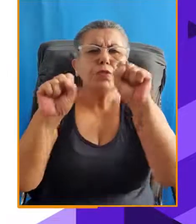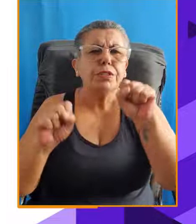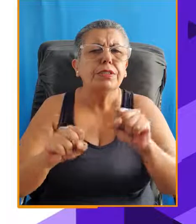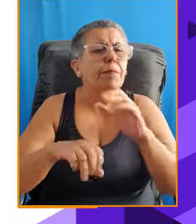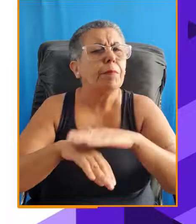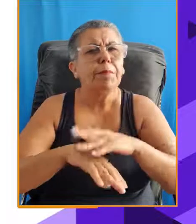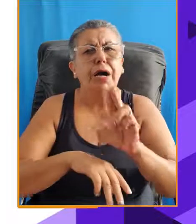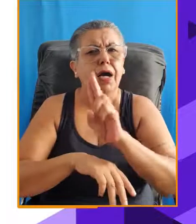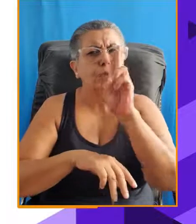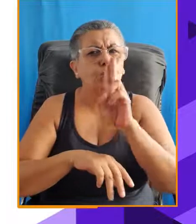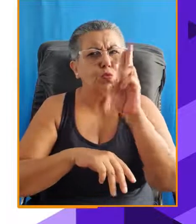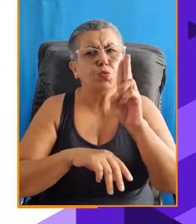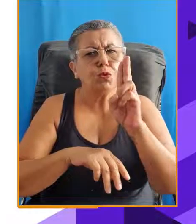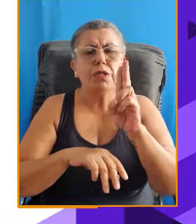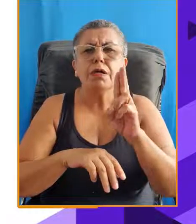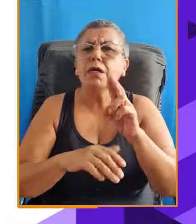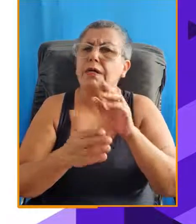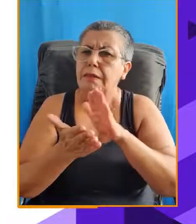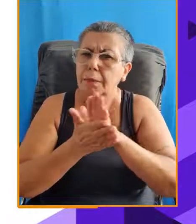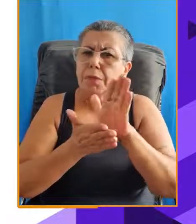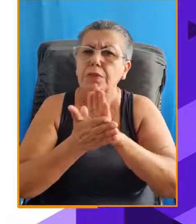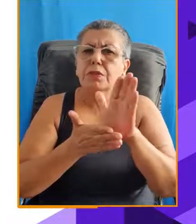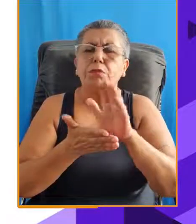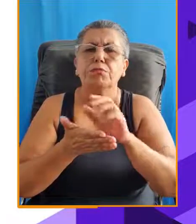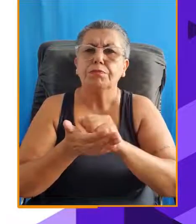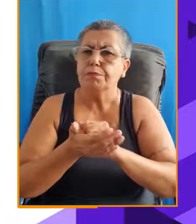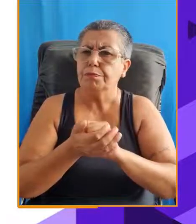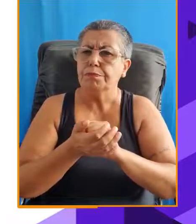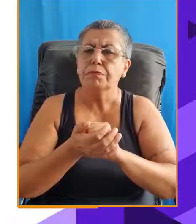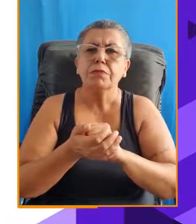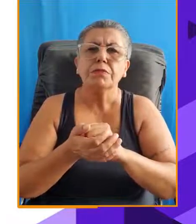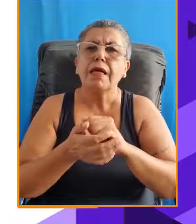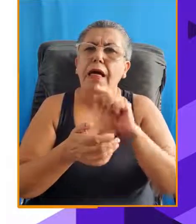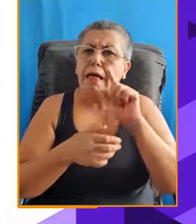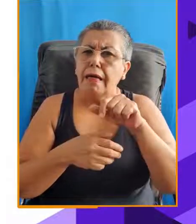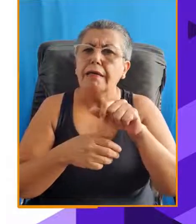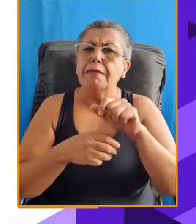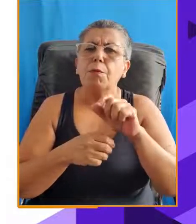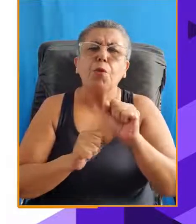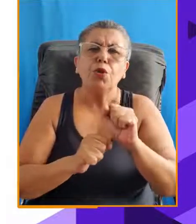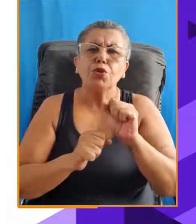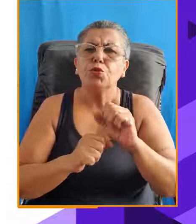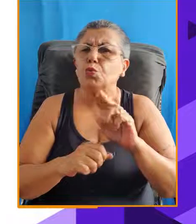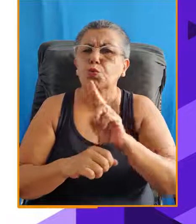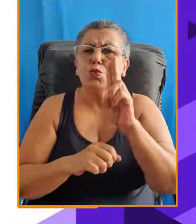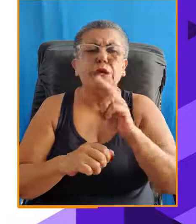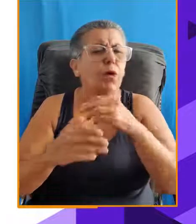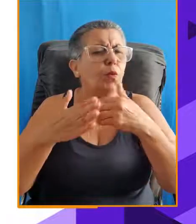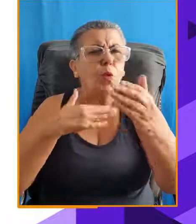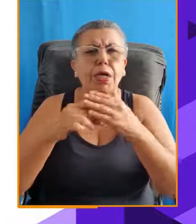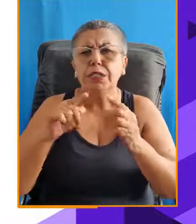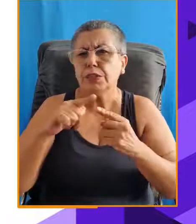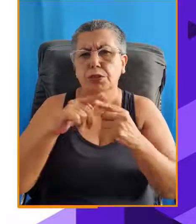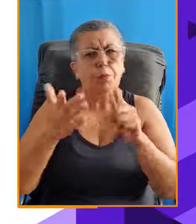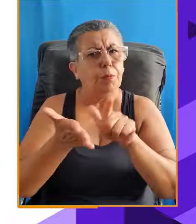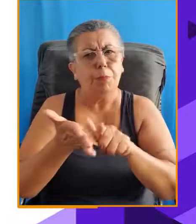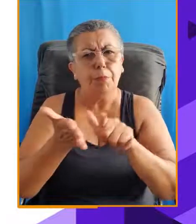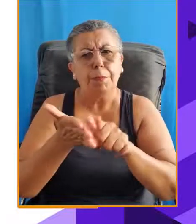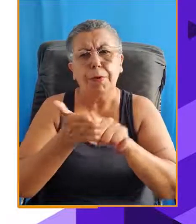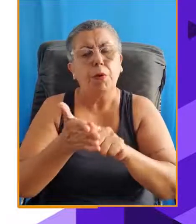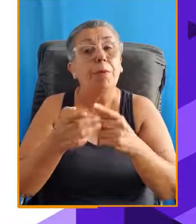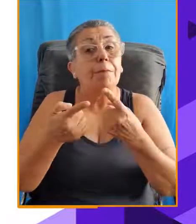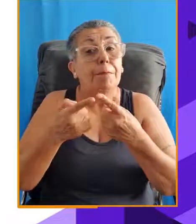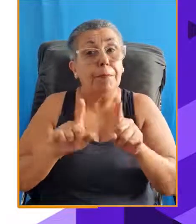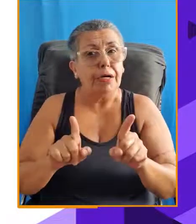mais utilizado na indústria gráfica. O padrão CMYK pode ser aplicado em qualquer tipo de papel,